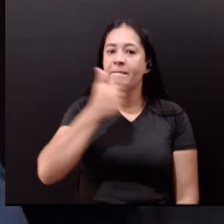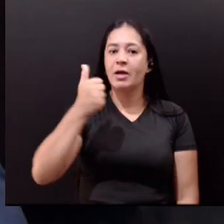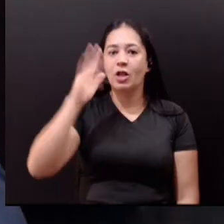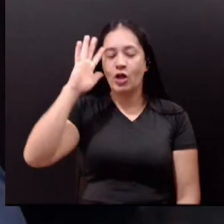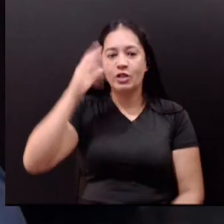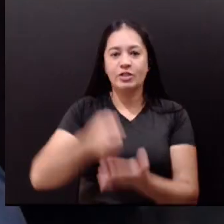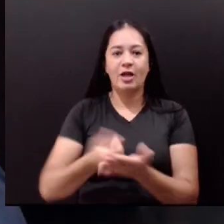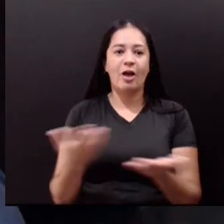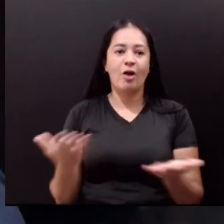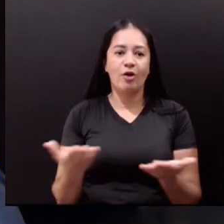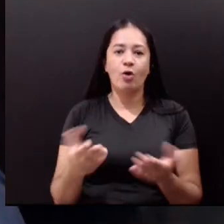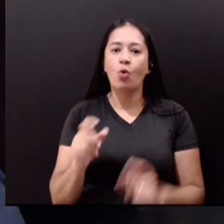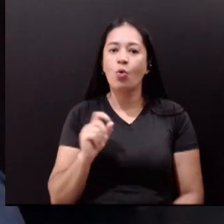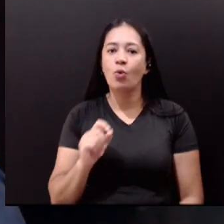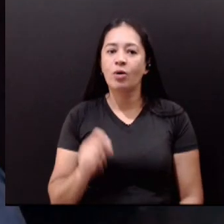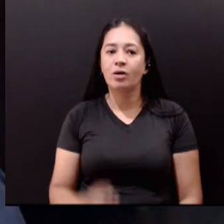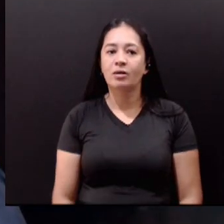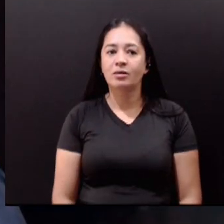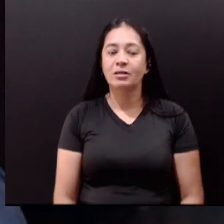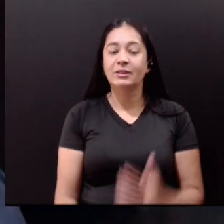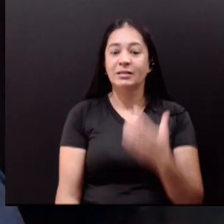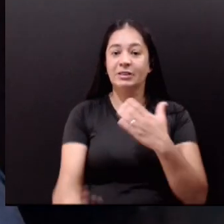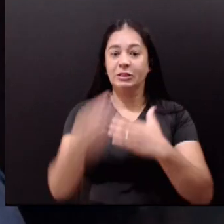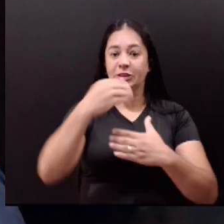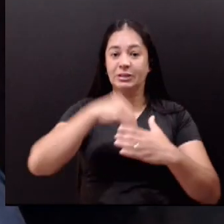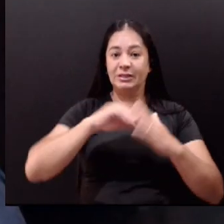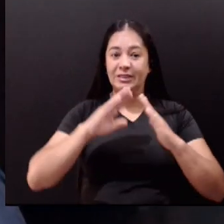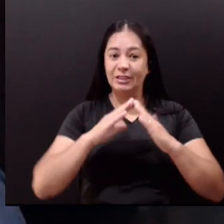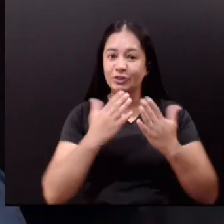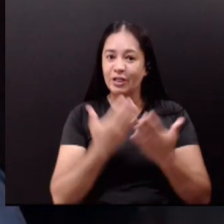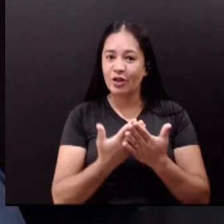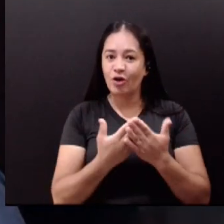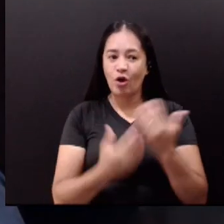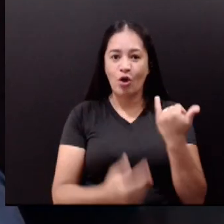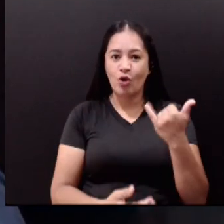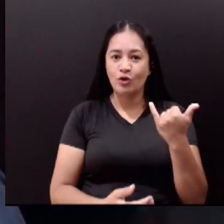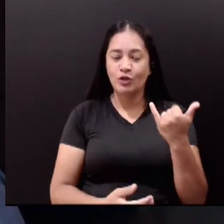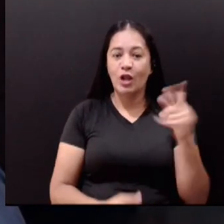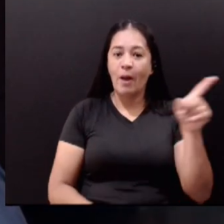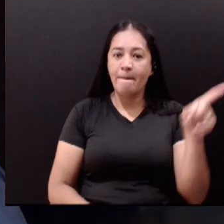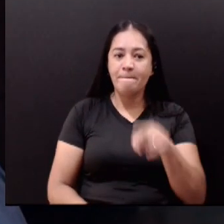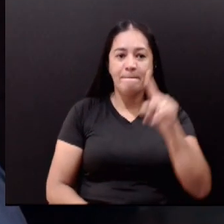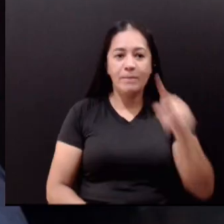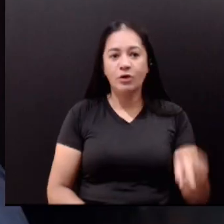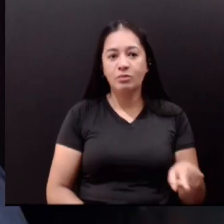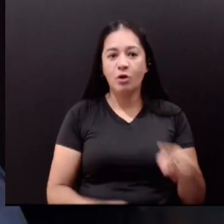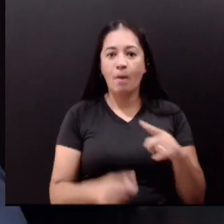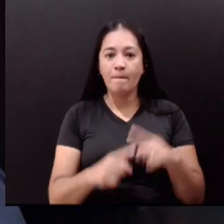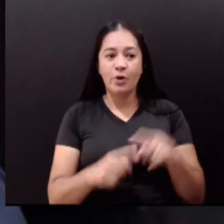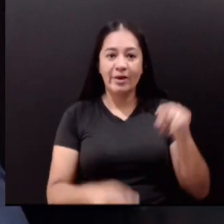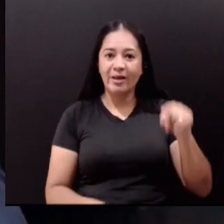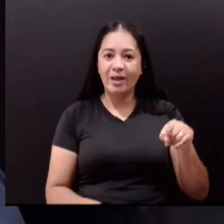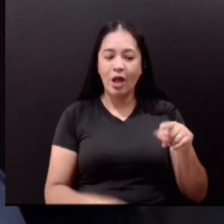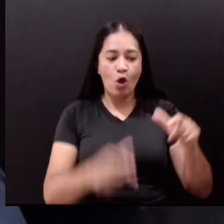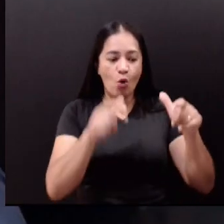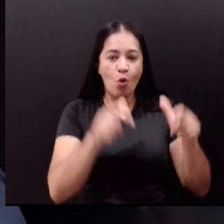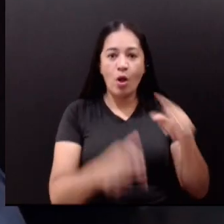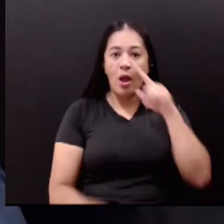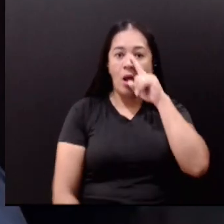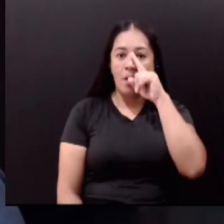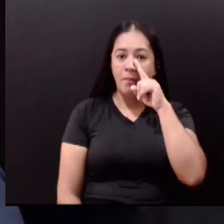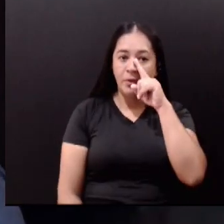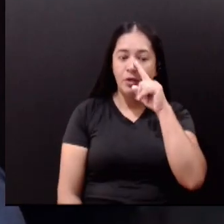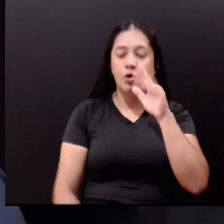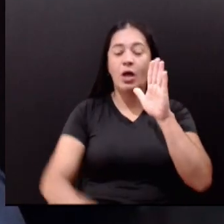proibir o celular dentro das escolas, Perfeito. né? Por quê? Porque Uhum. lá era um ambiente de alto risco. Sim. Então, existem leis? Muitas.